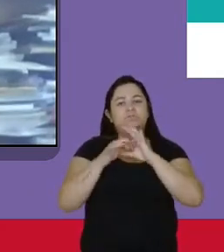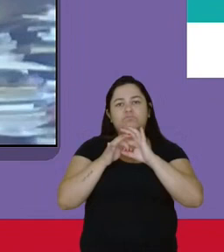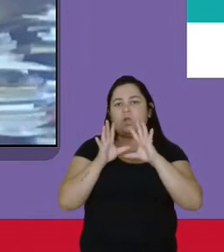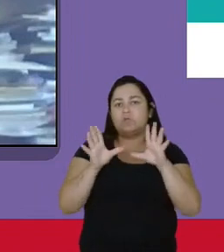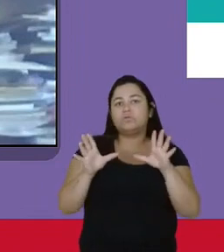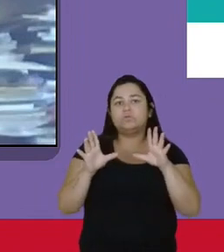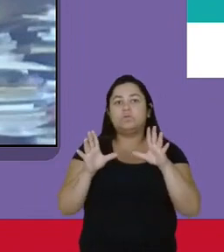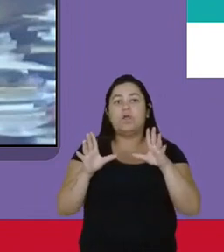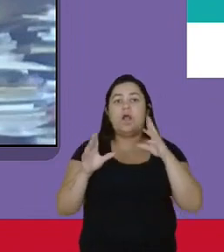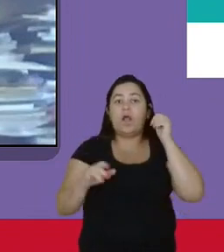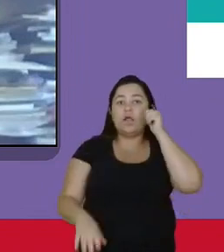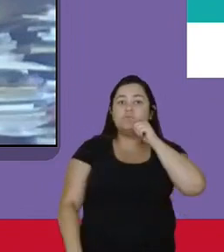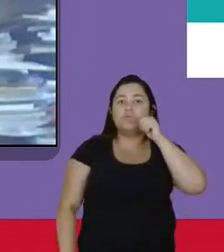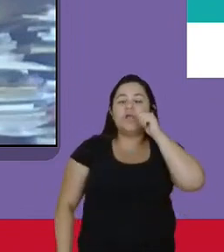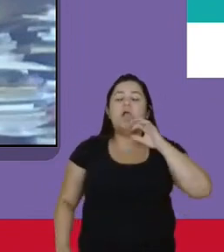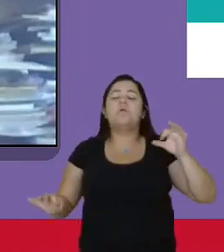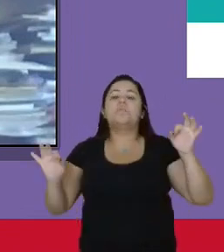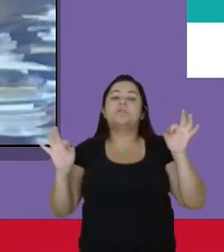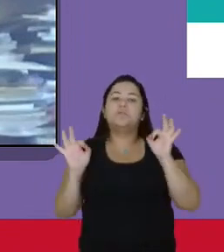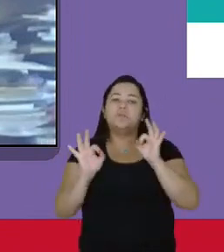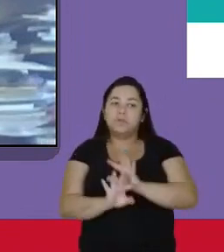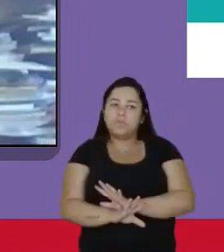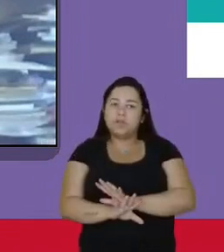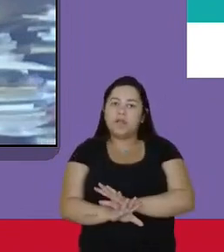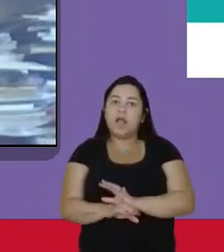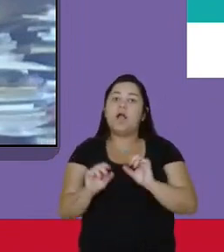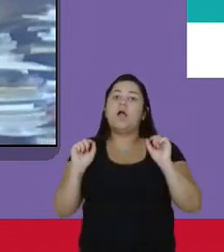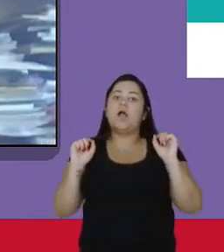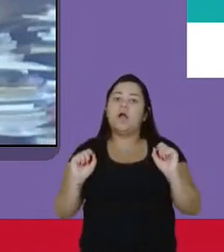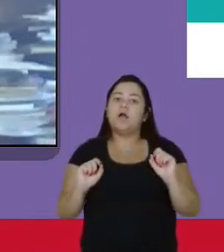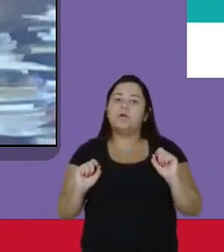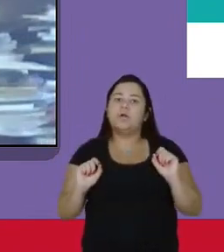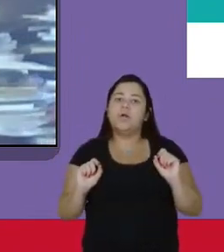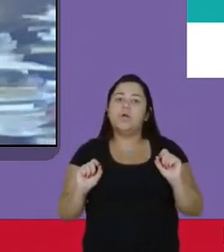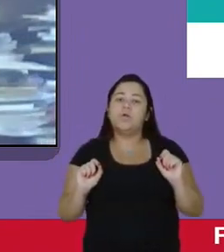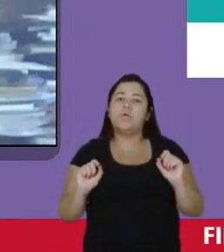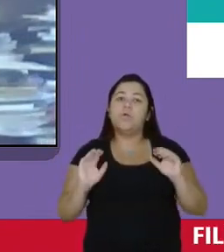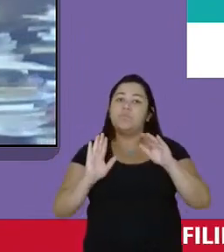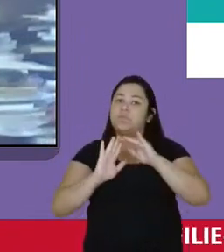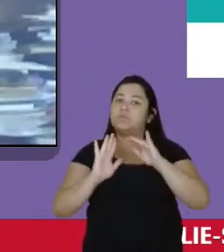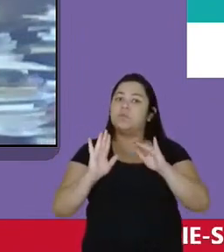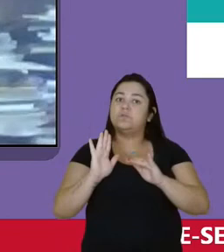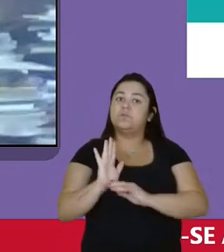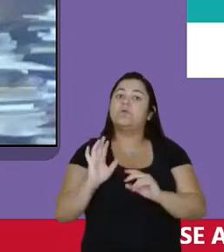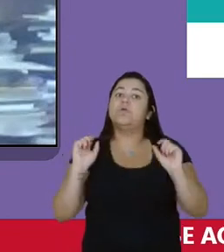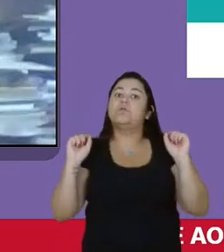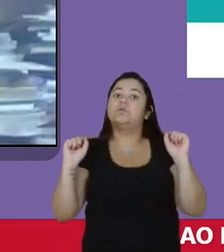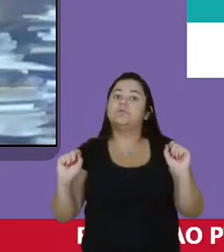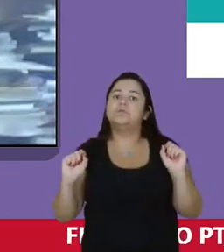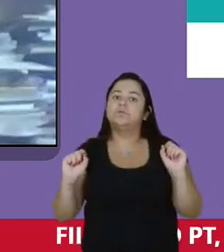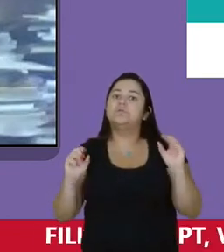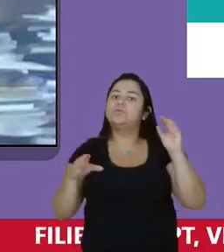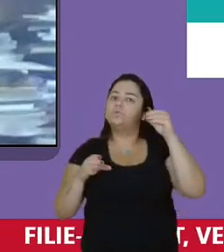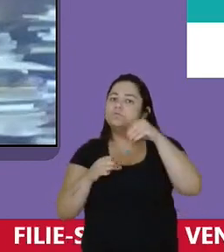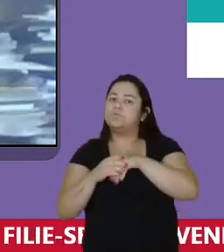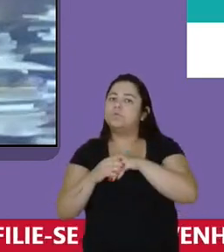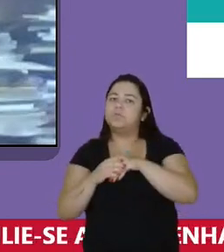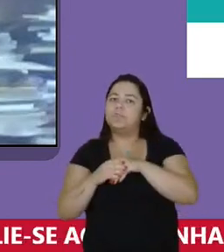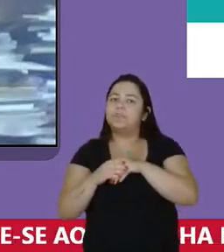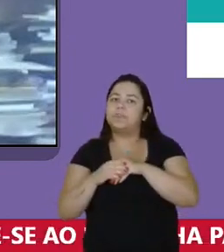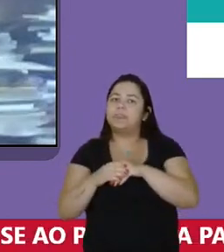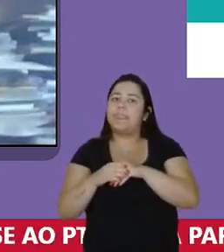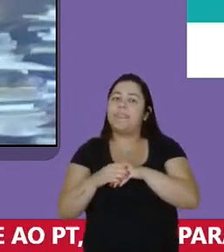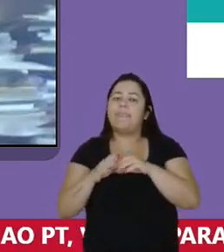As mulheres, só para terminar, uma das questões dentro